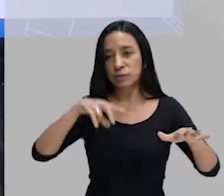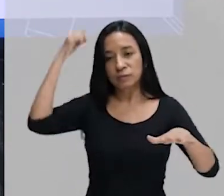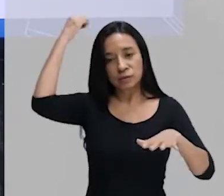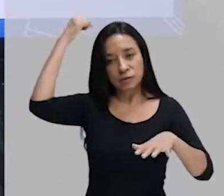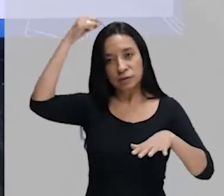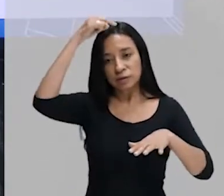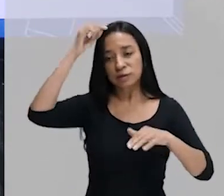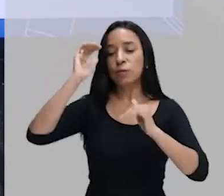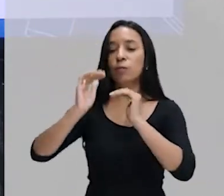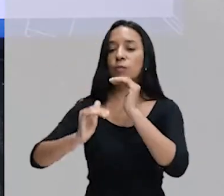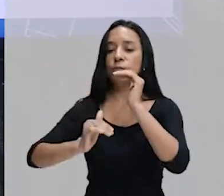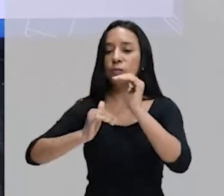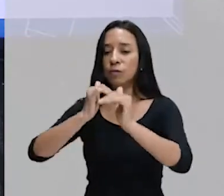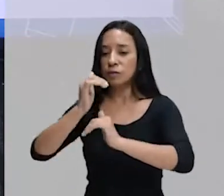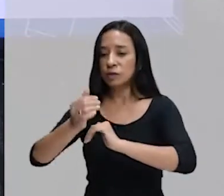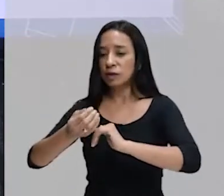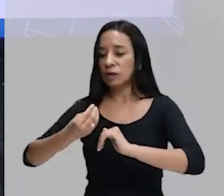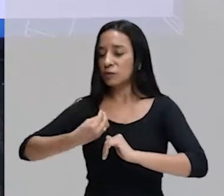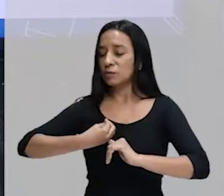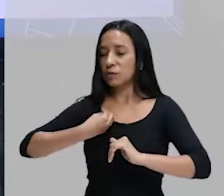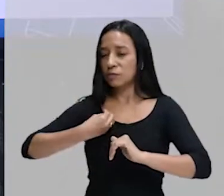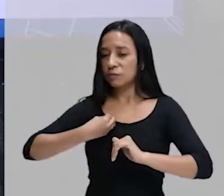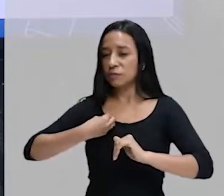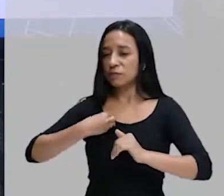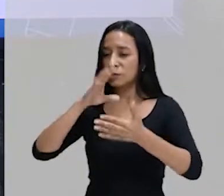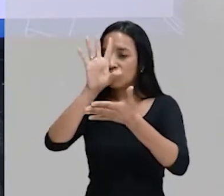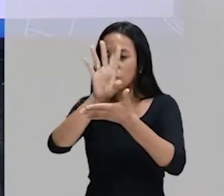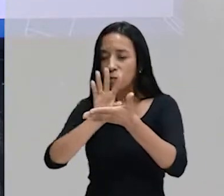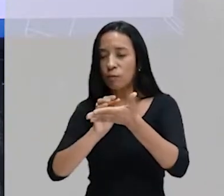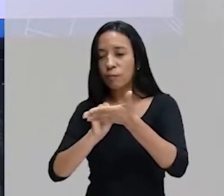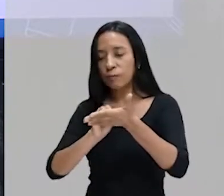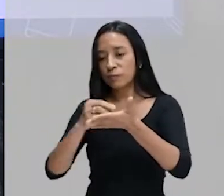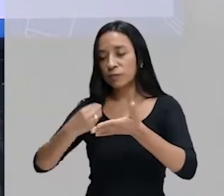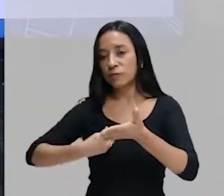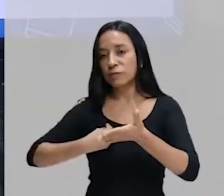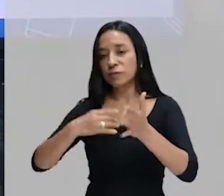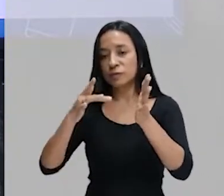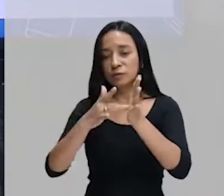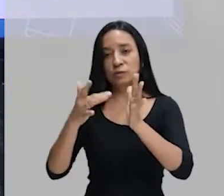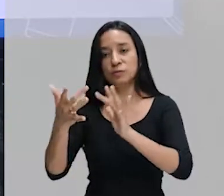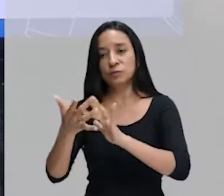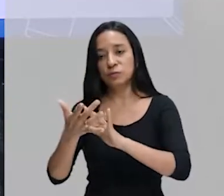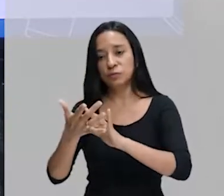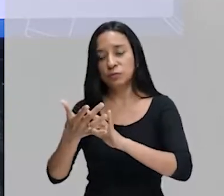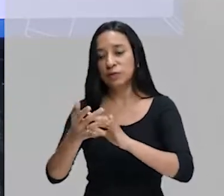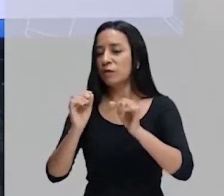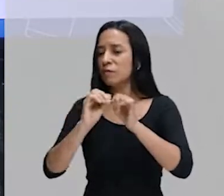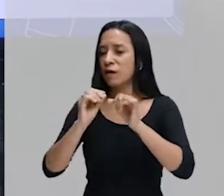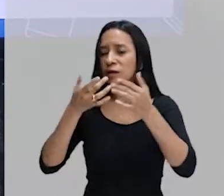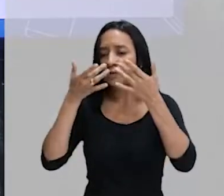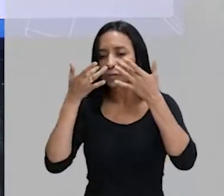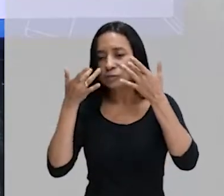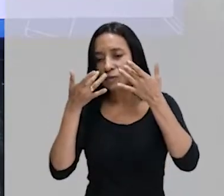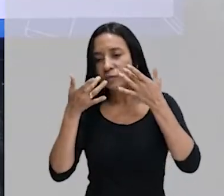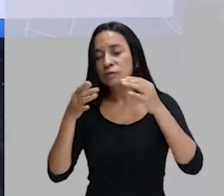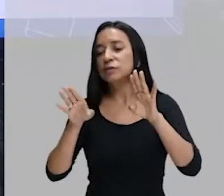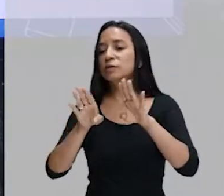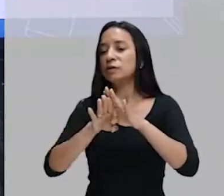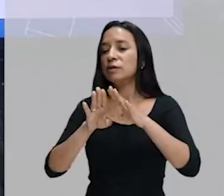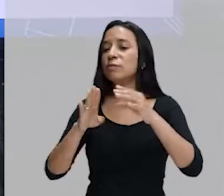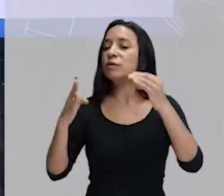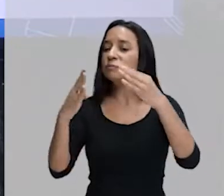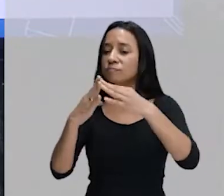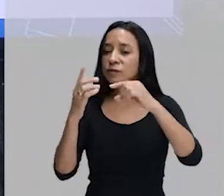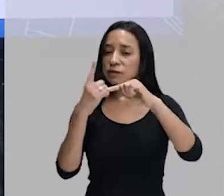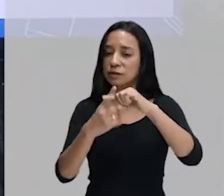processo vivido por Jesus. Tá? Eles fazem as peças teatrais, eles fazem a representação. Na Igreja Católica é feito